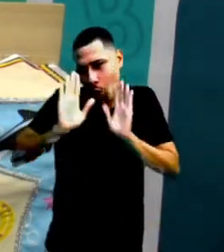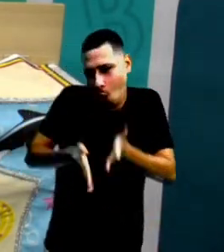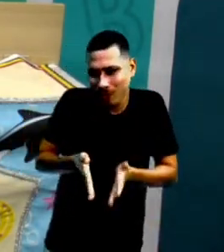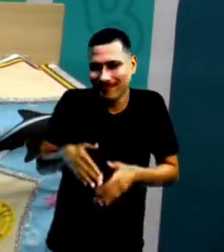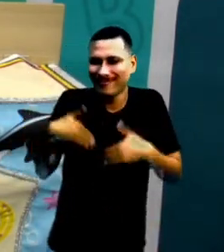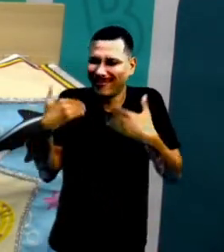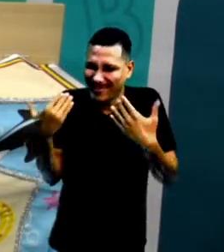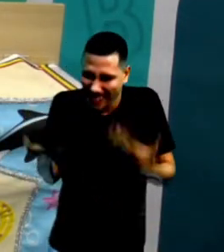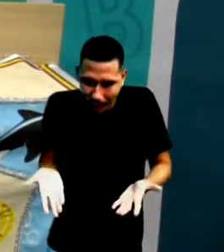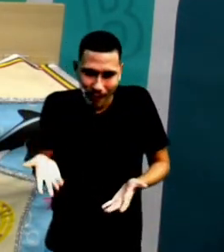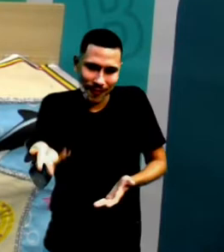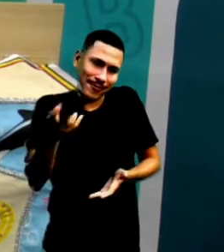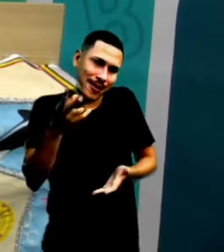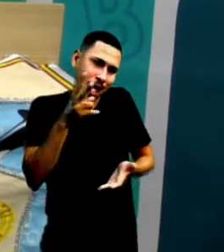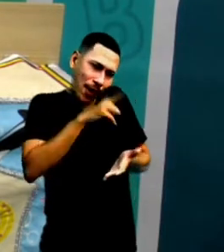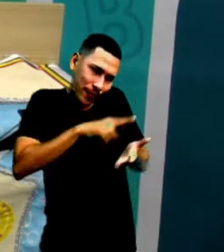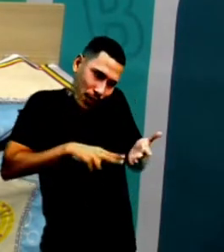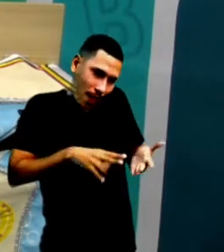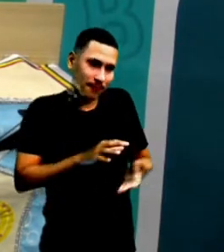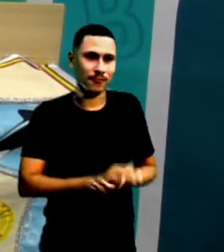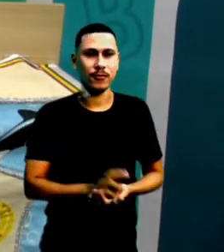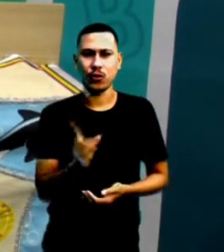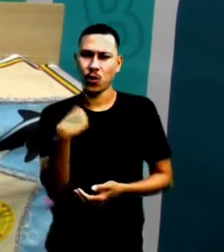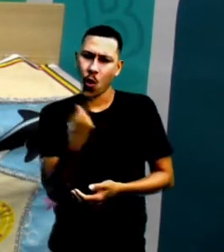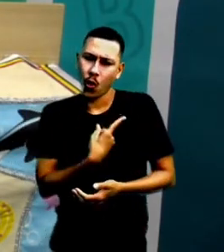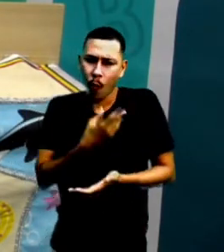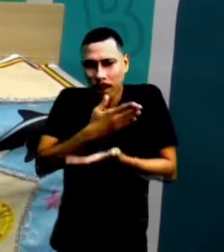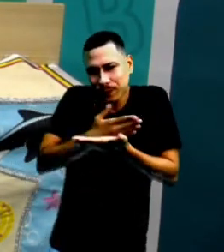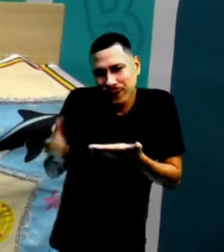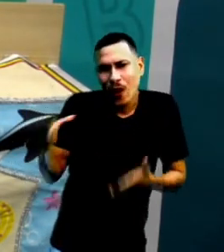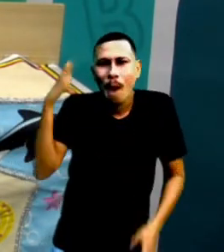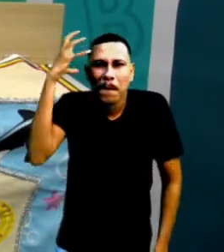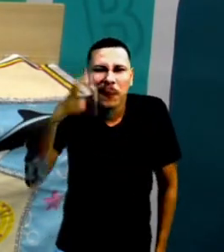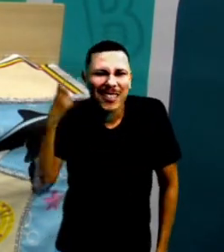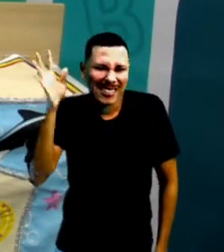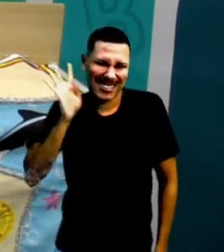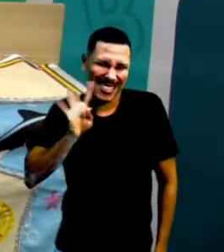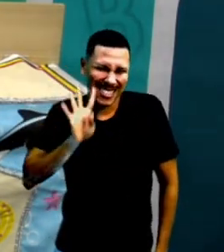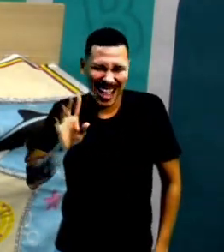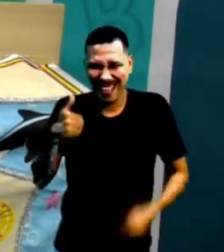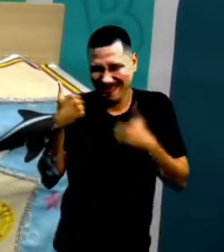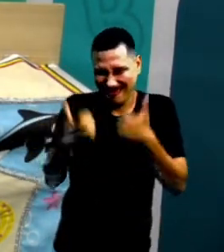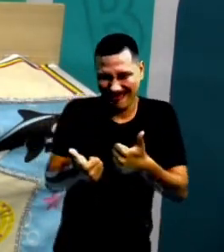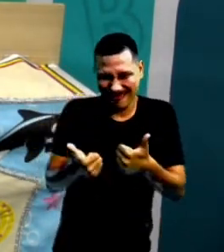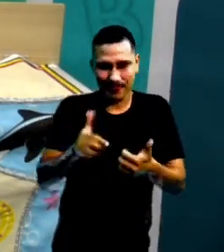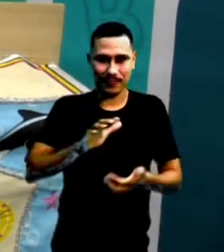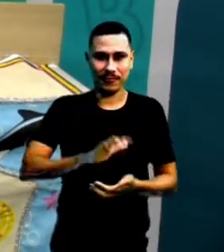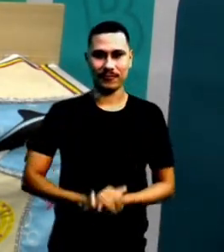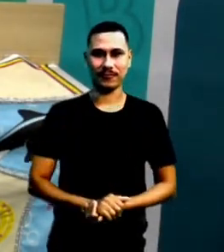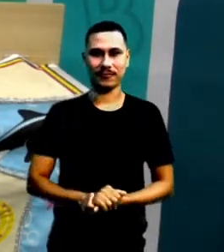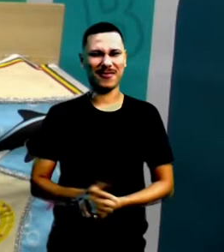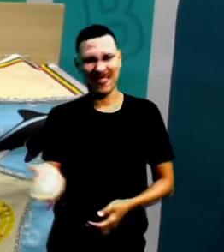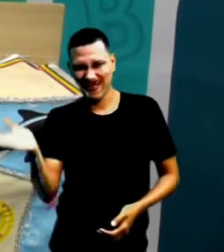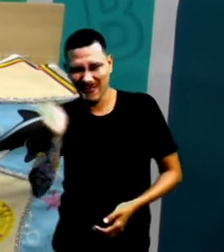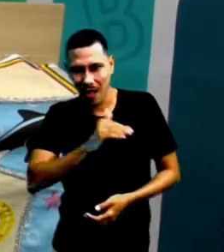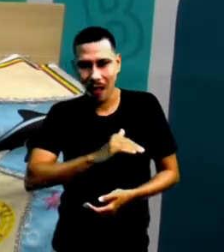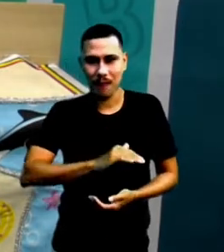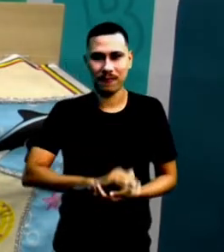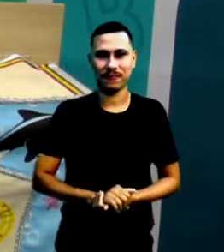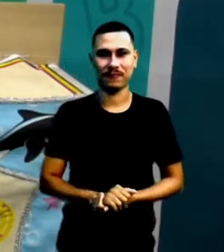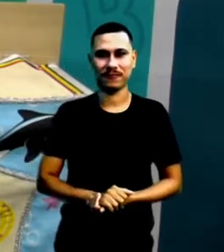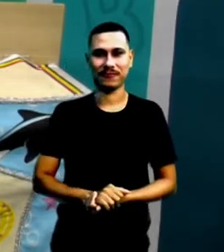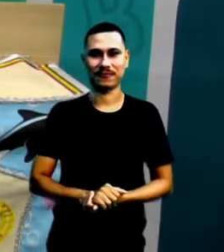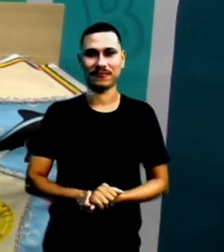leiturinha? A gente começa com aquela música bem legal, certo, leiturinha? Então, vamos lá!